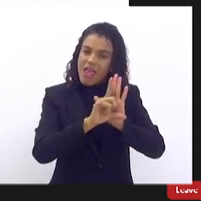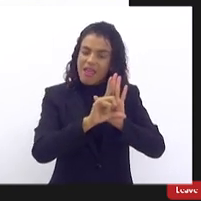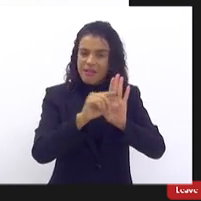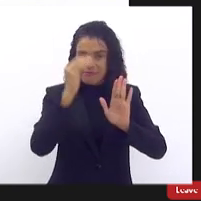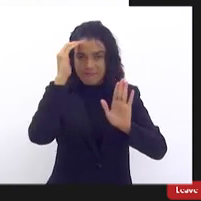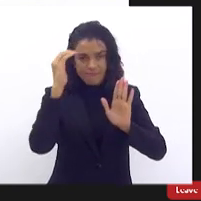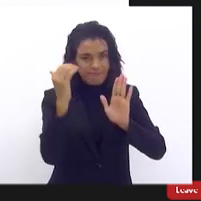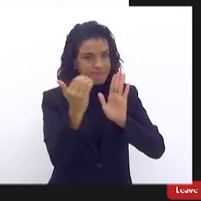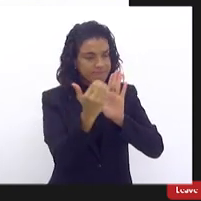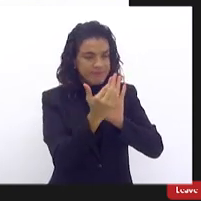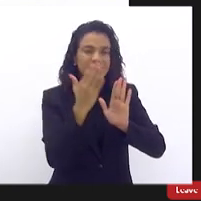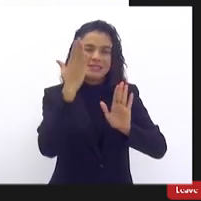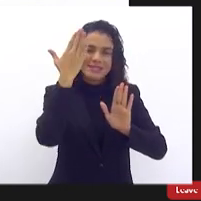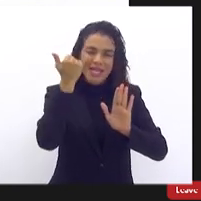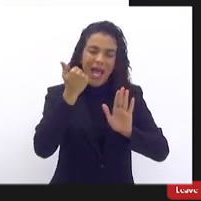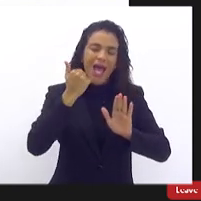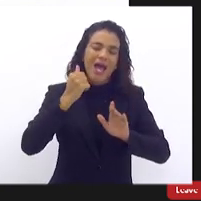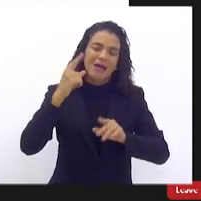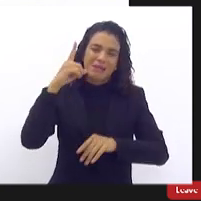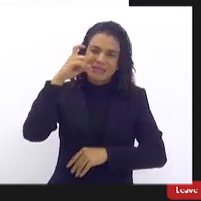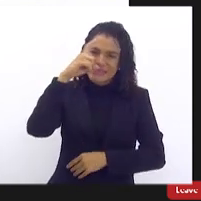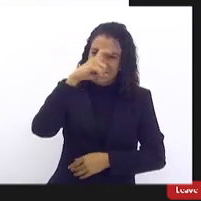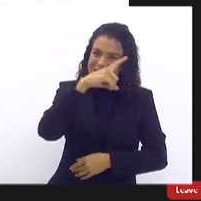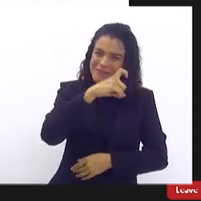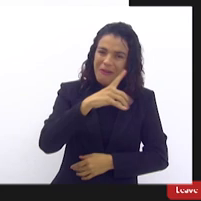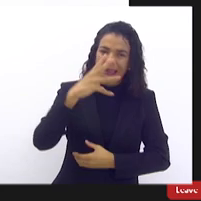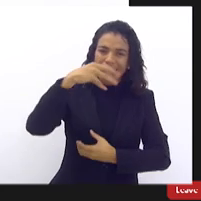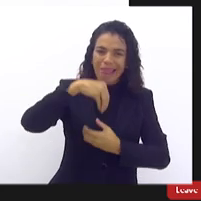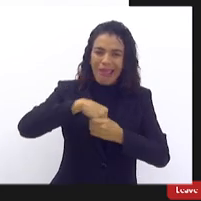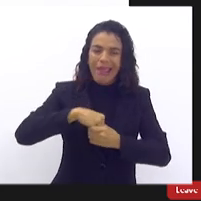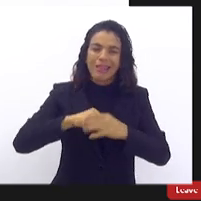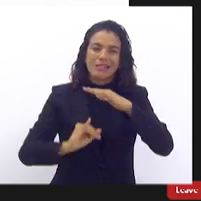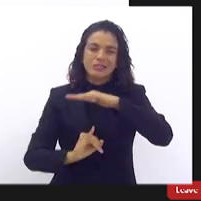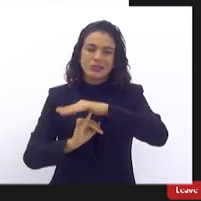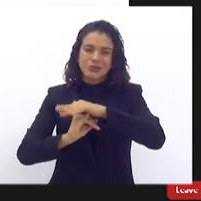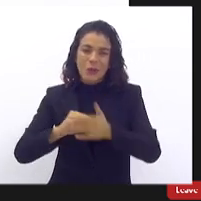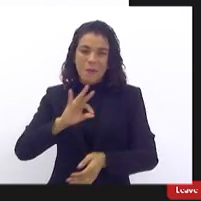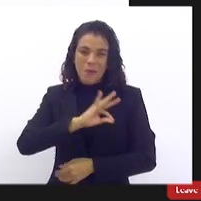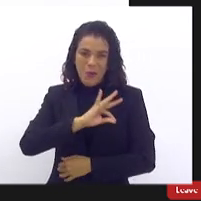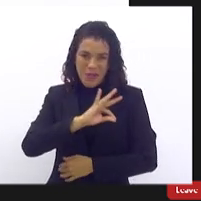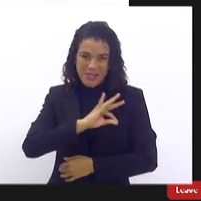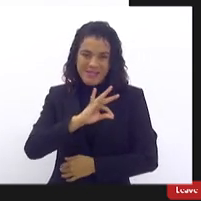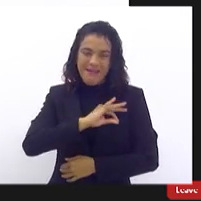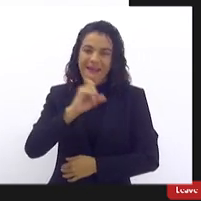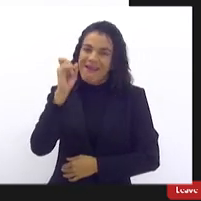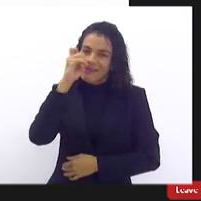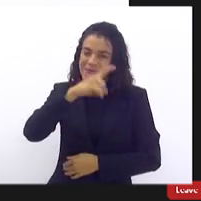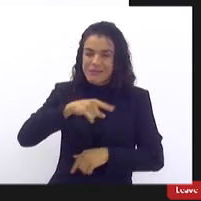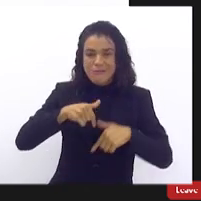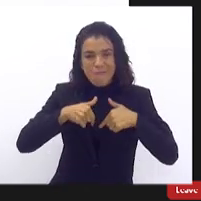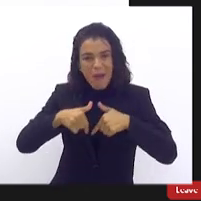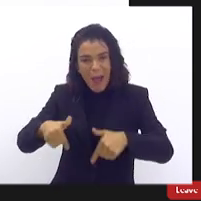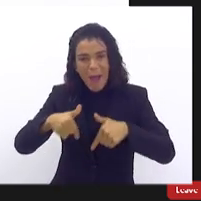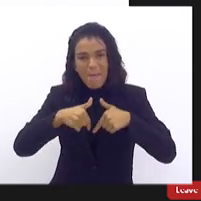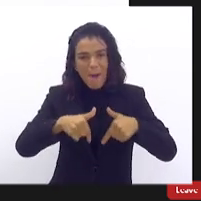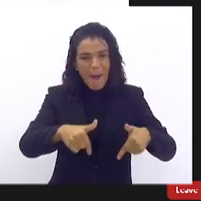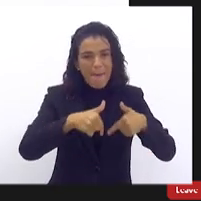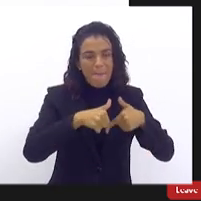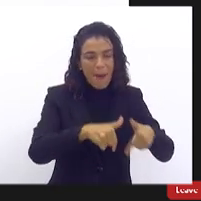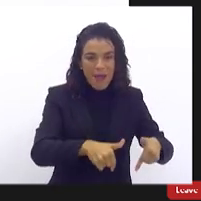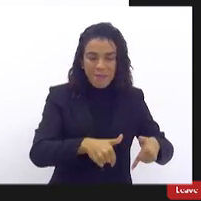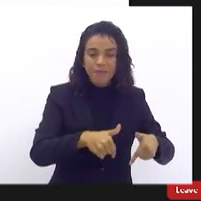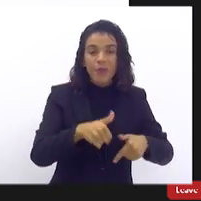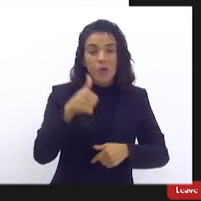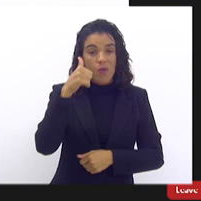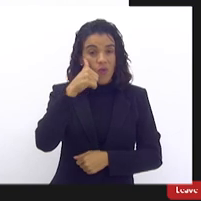sabe das dificuldades institucionais que, assim, perpassam toda a cadeia, né? Desde o momento em que